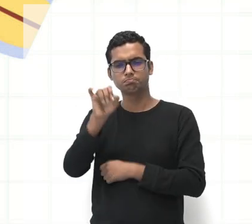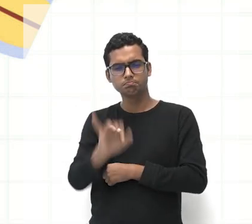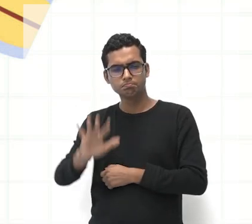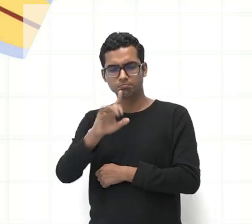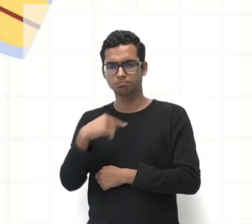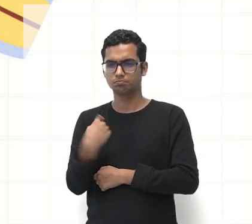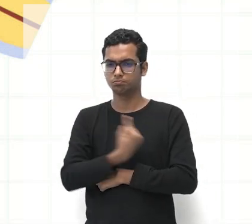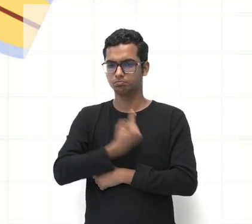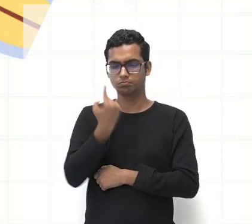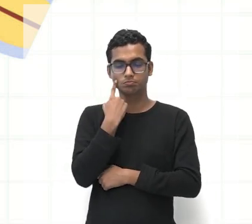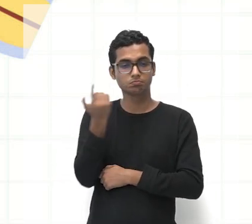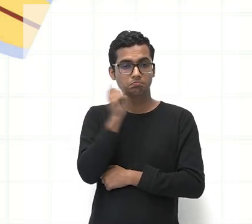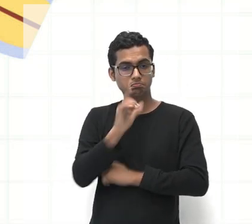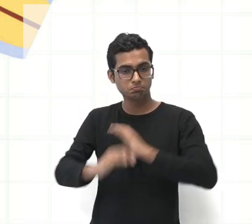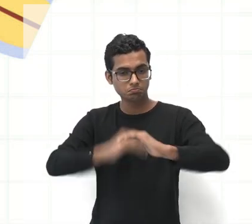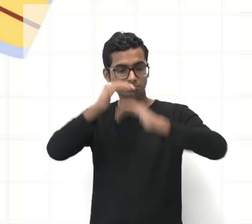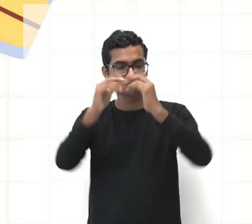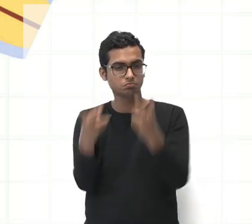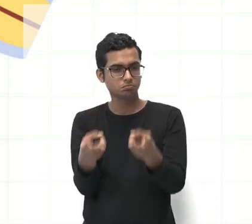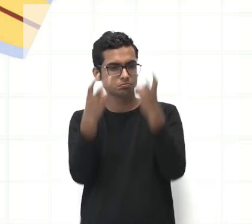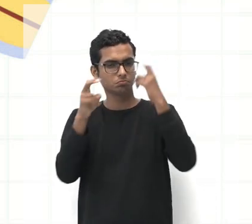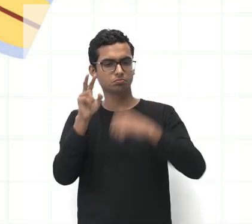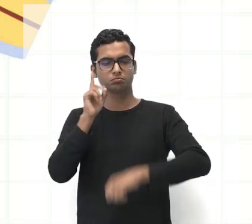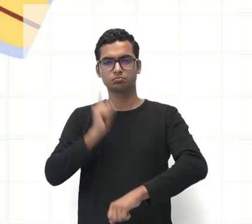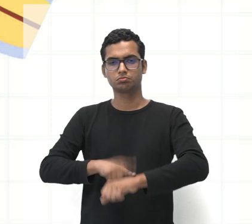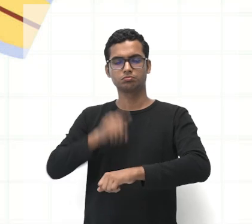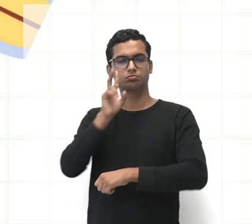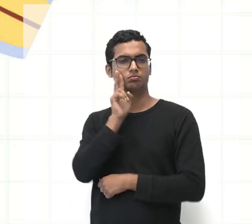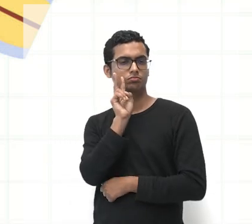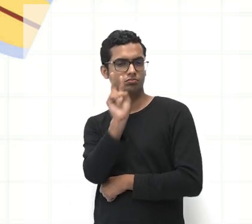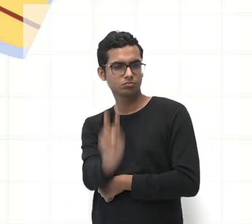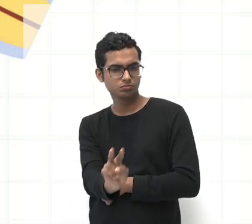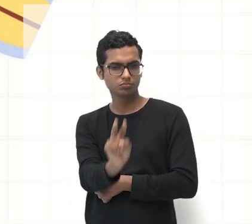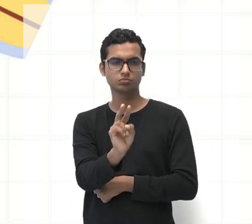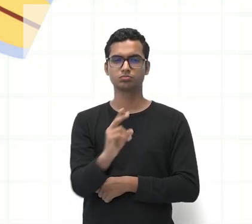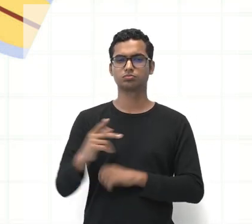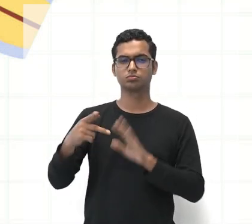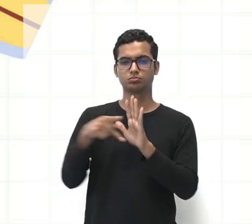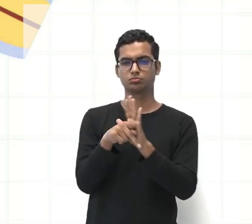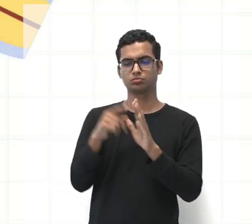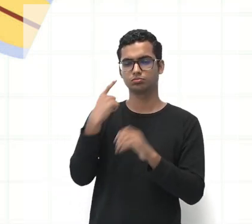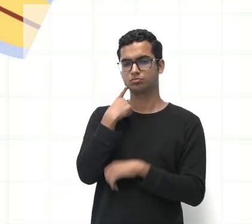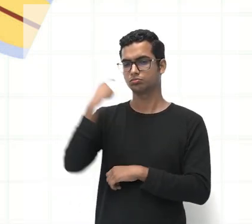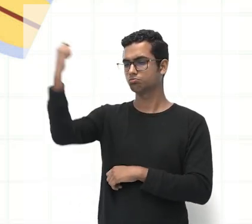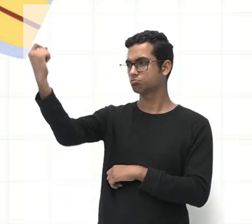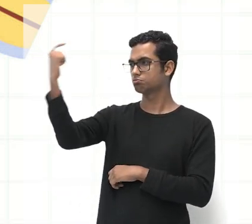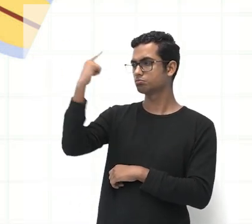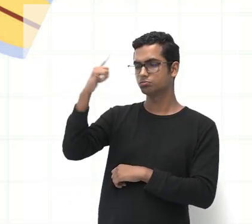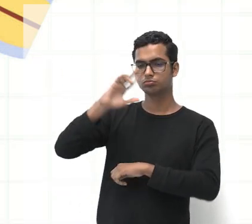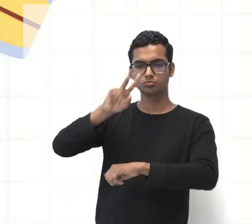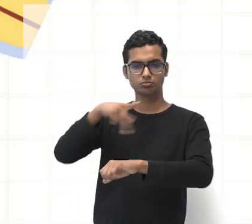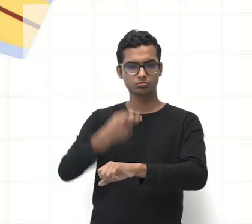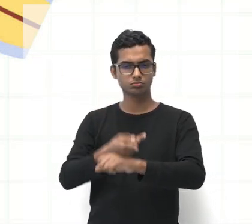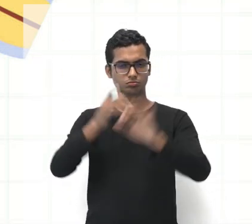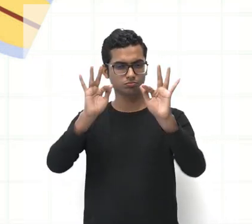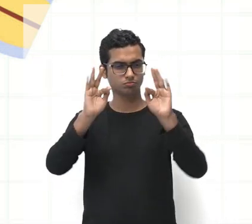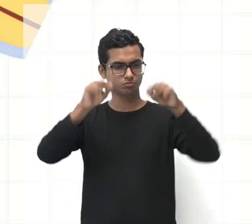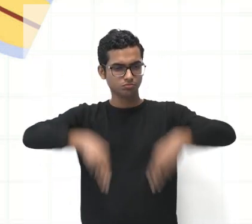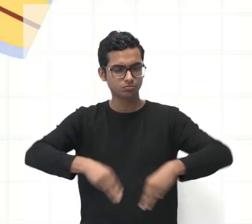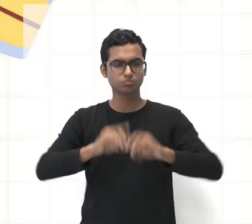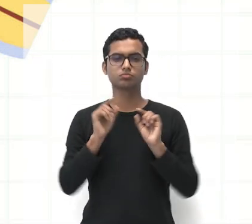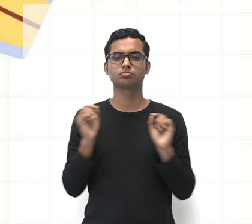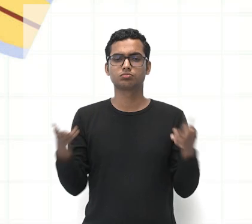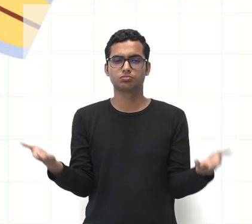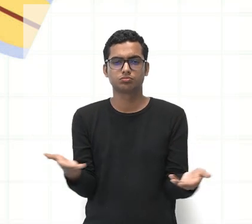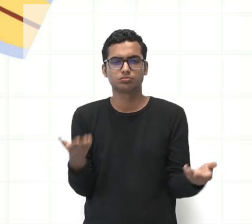a partir da percepção daquilo que você está vendo com o contraste de luz. E no final, quem